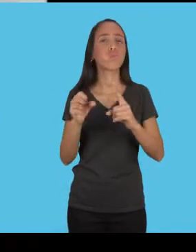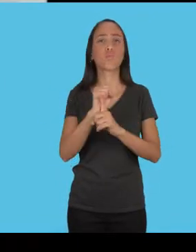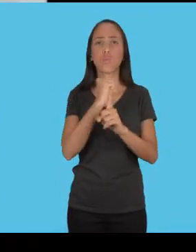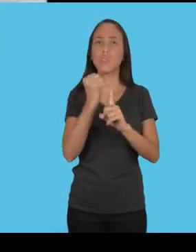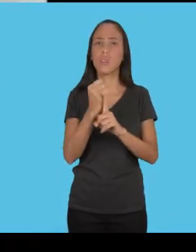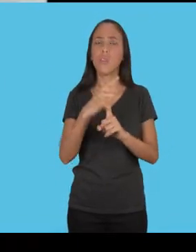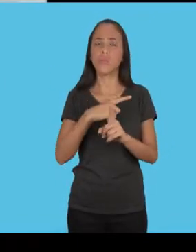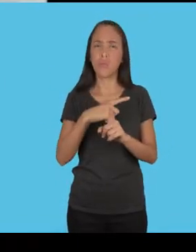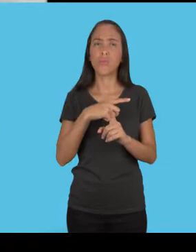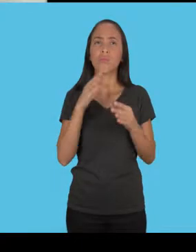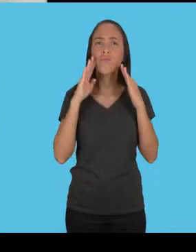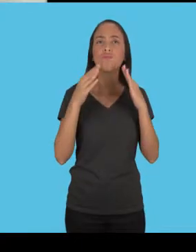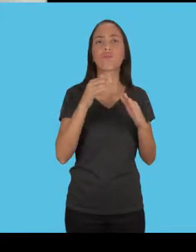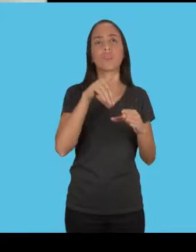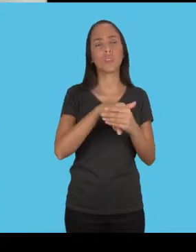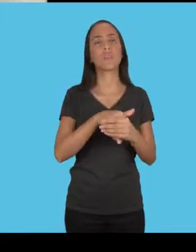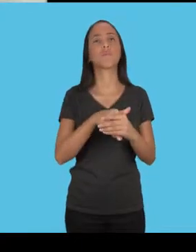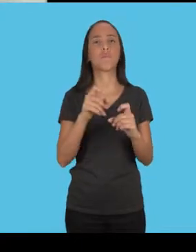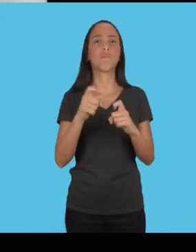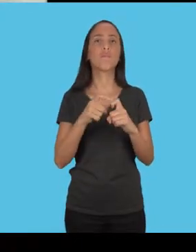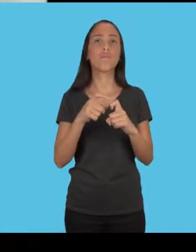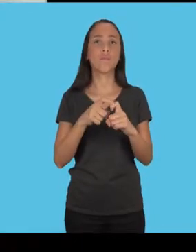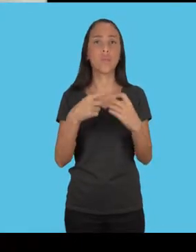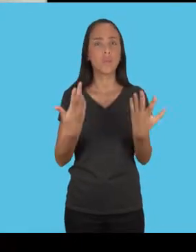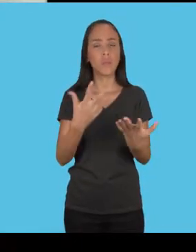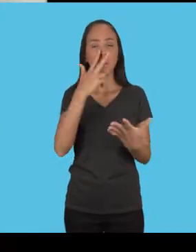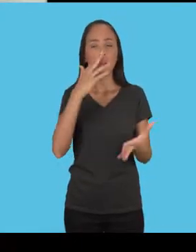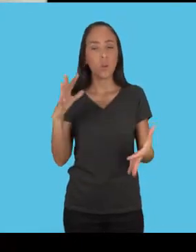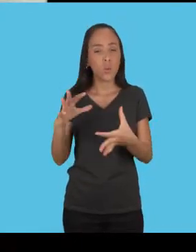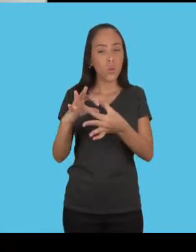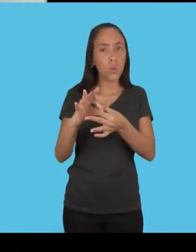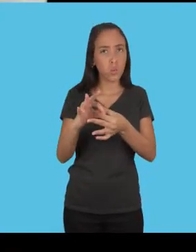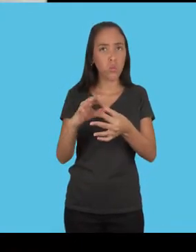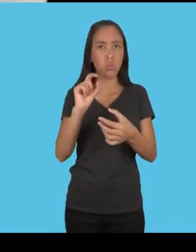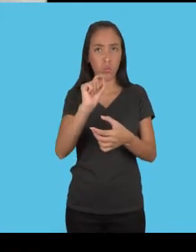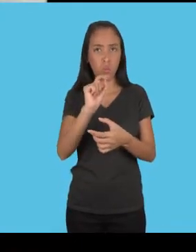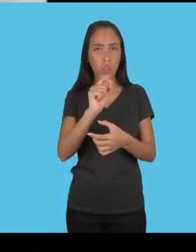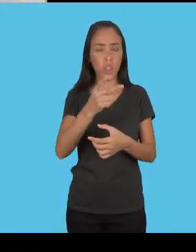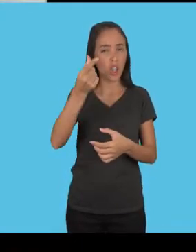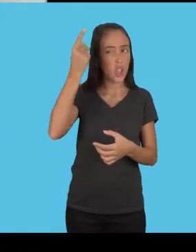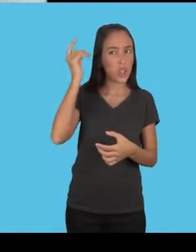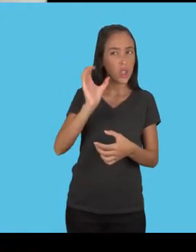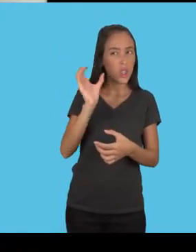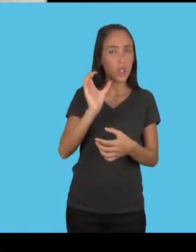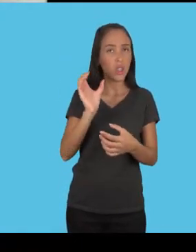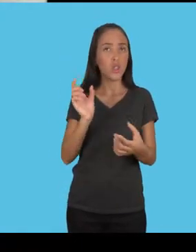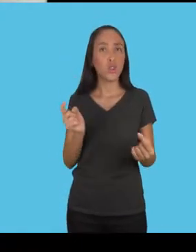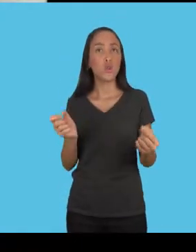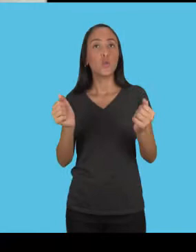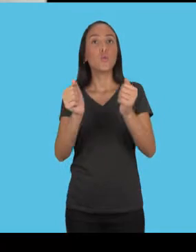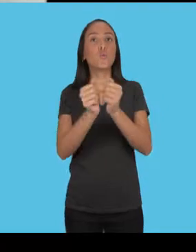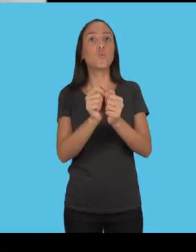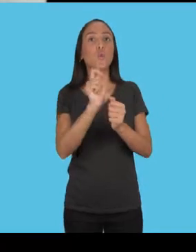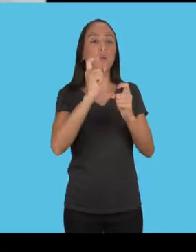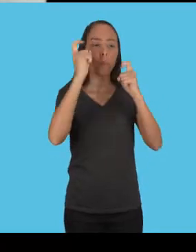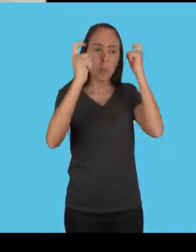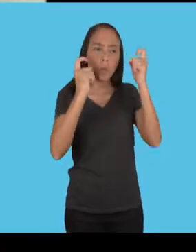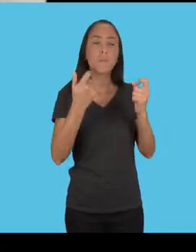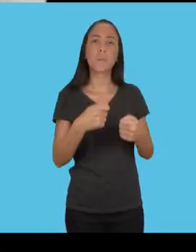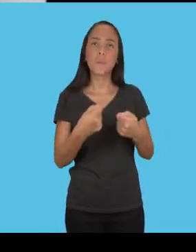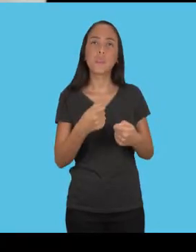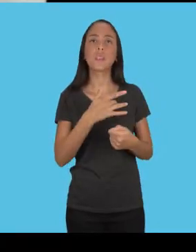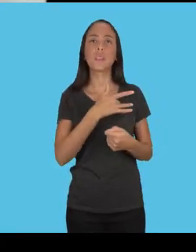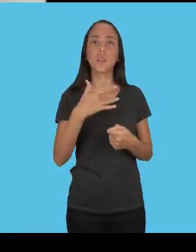era uma conciliação entre a vanguarda da ciência e a preocupação com a situação sanitária